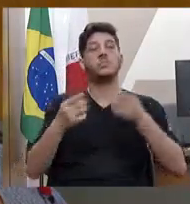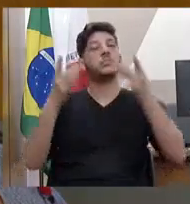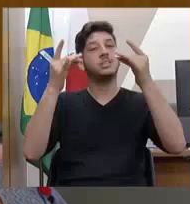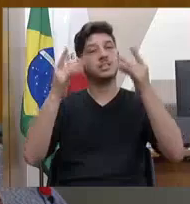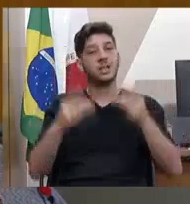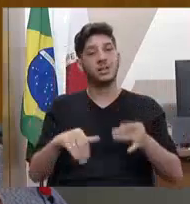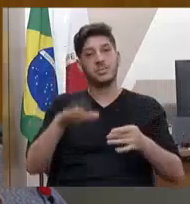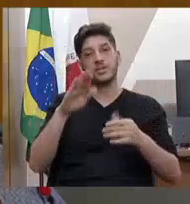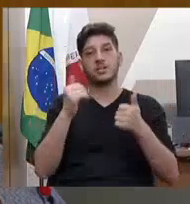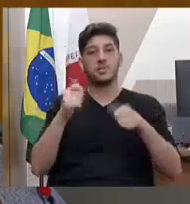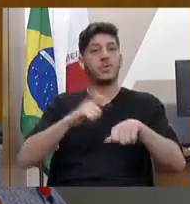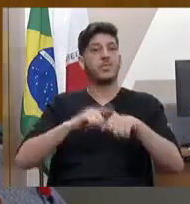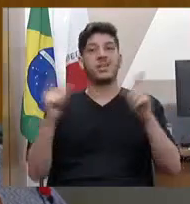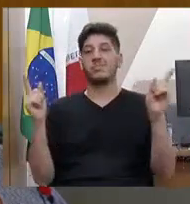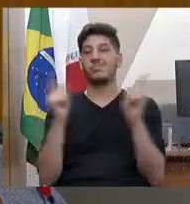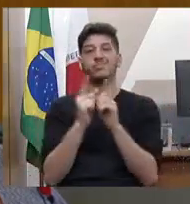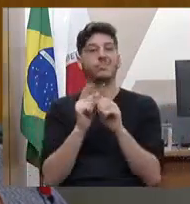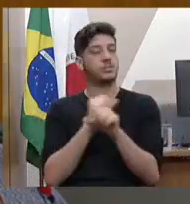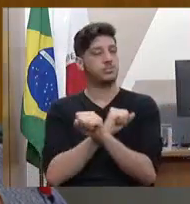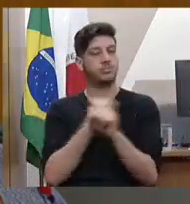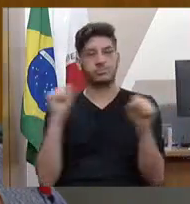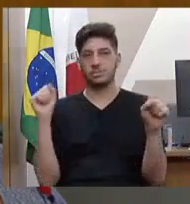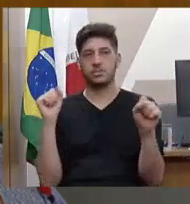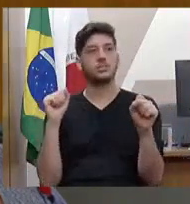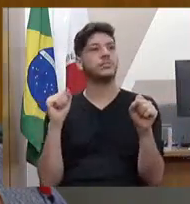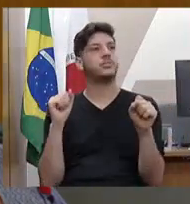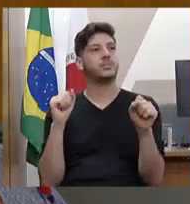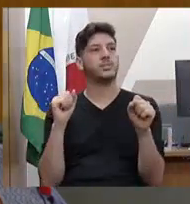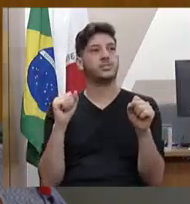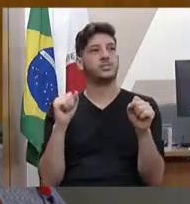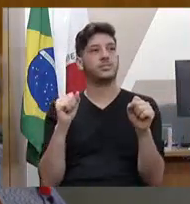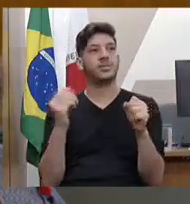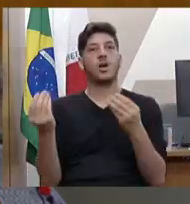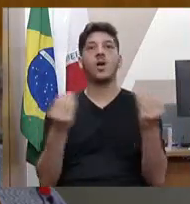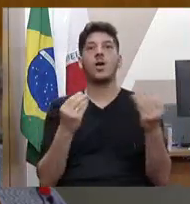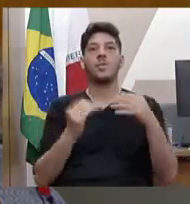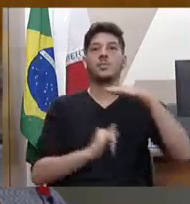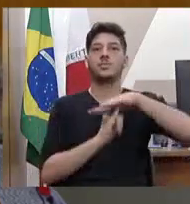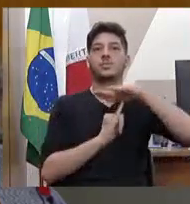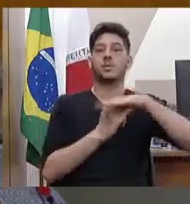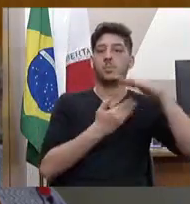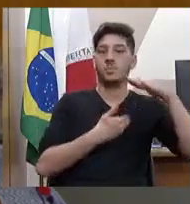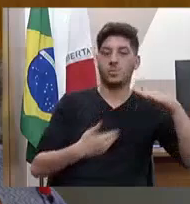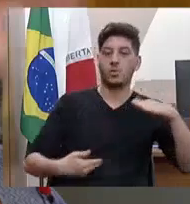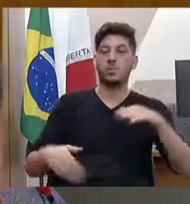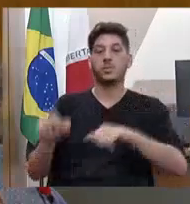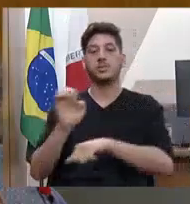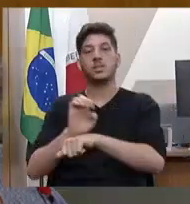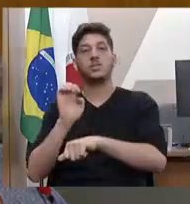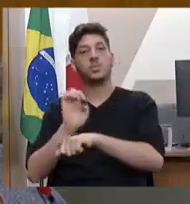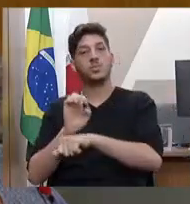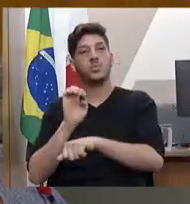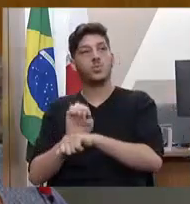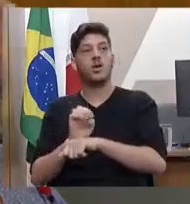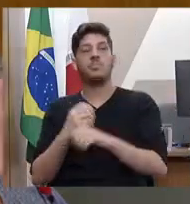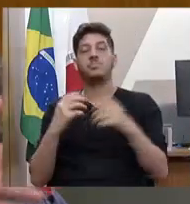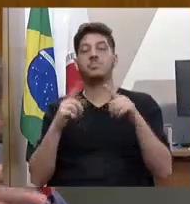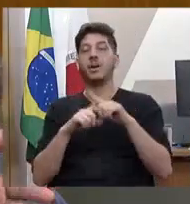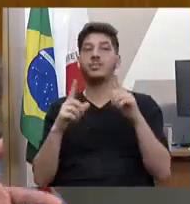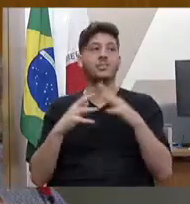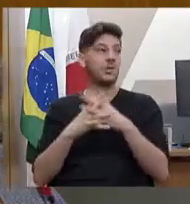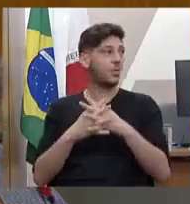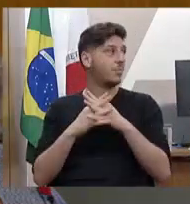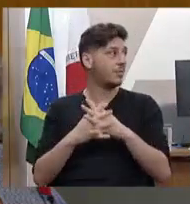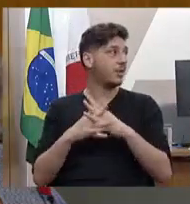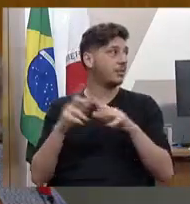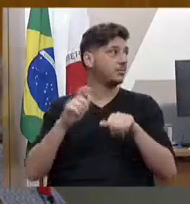não dá tempo aqui de discutir para discutir essa coisa dos órgãos públicos estaduais no nível de complexidade que tem no tempo